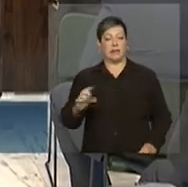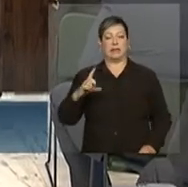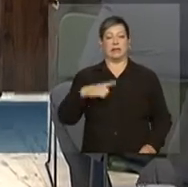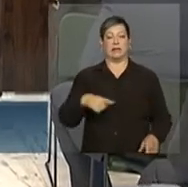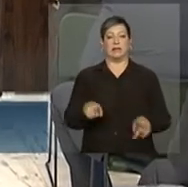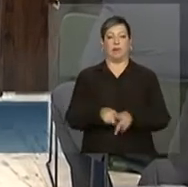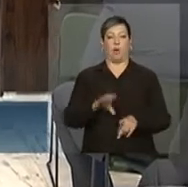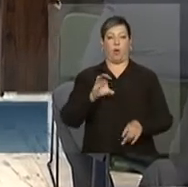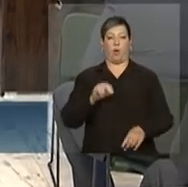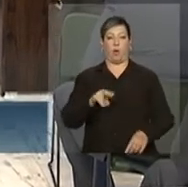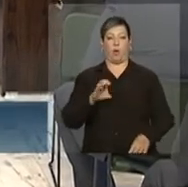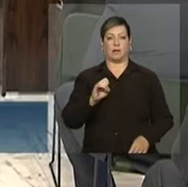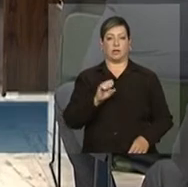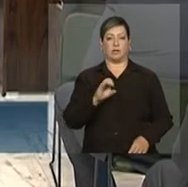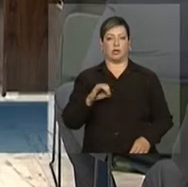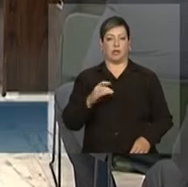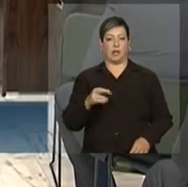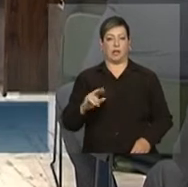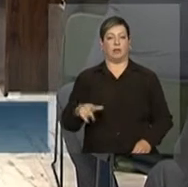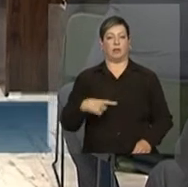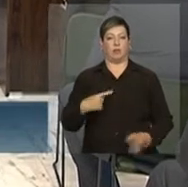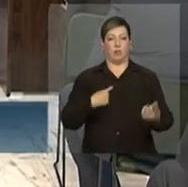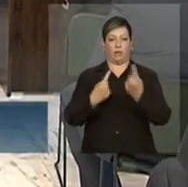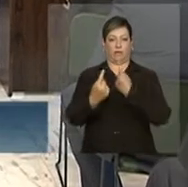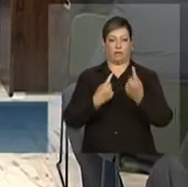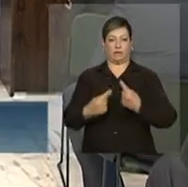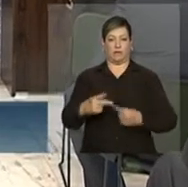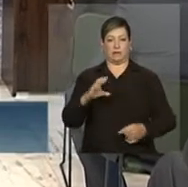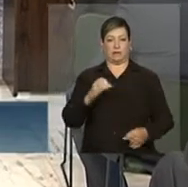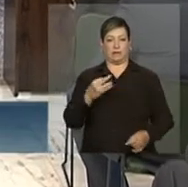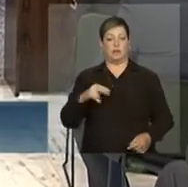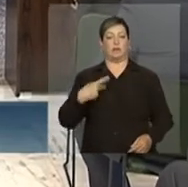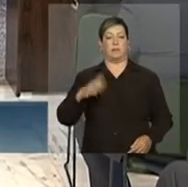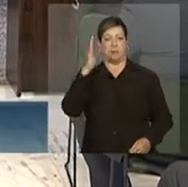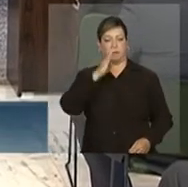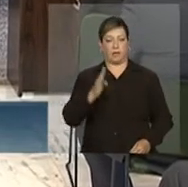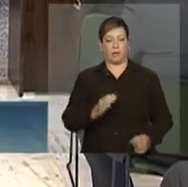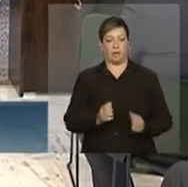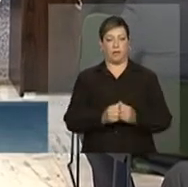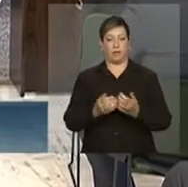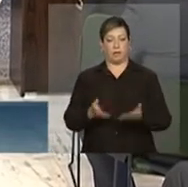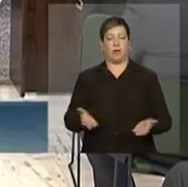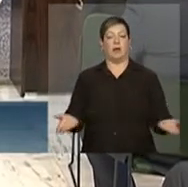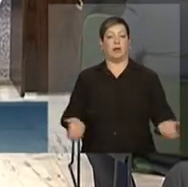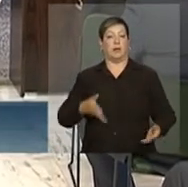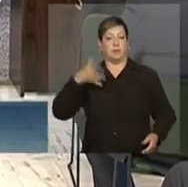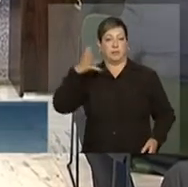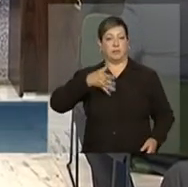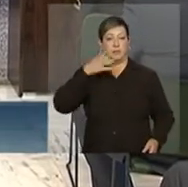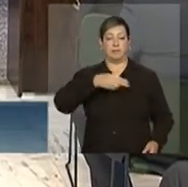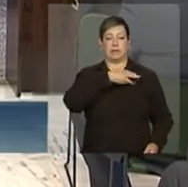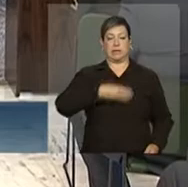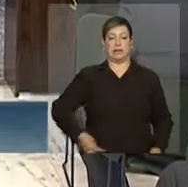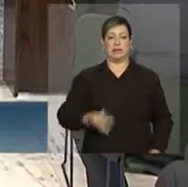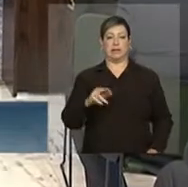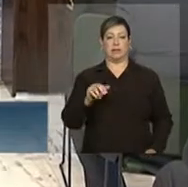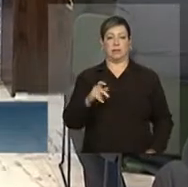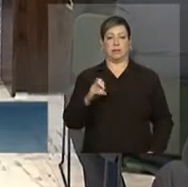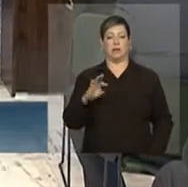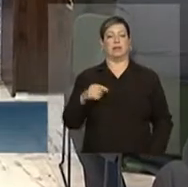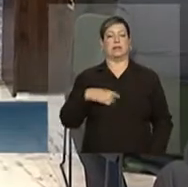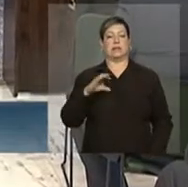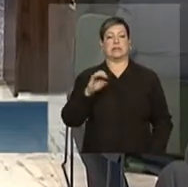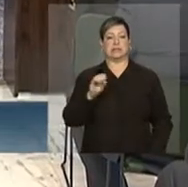concessionária das rodovias centrais do Brasil, Consebra. Para uso da palavra, o ministro dos Transportes, César Borges.